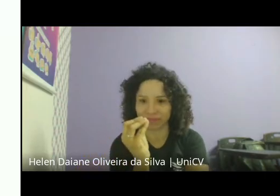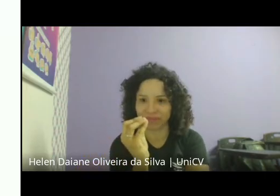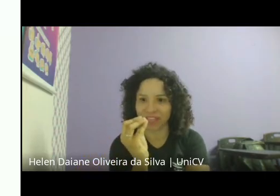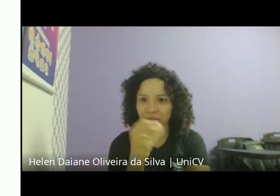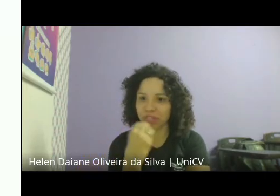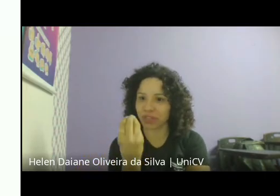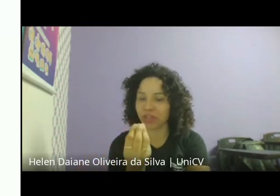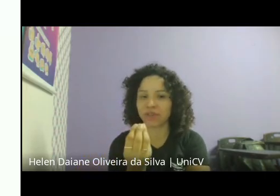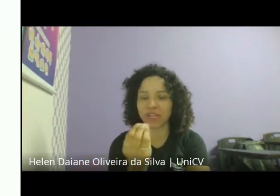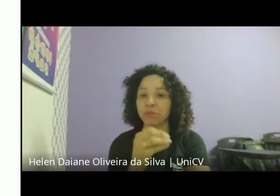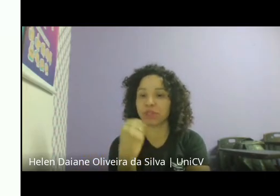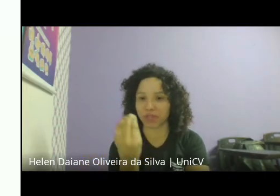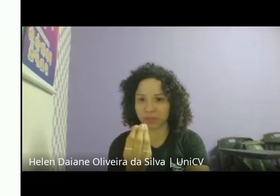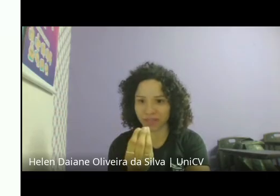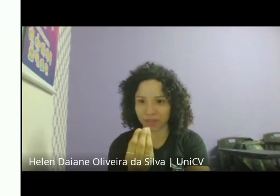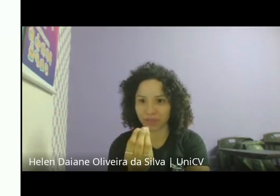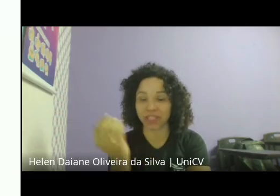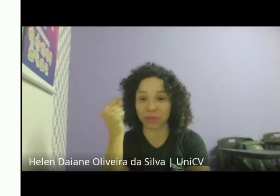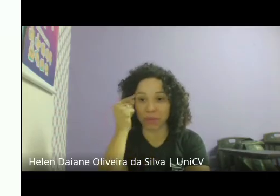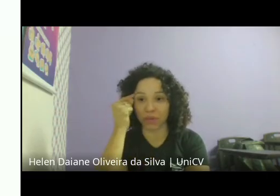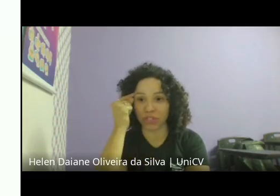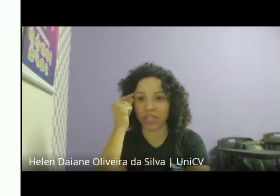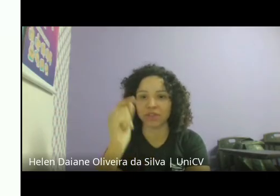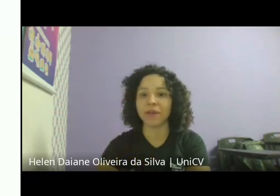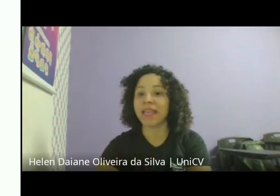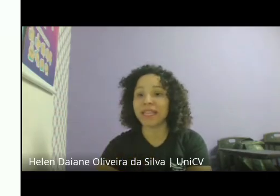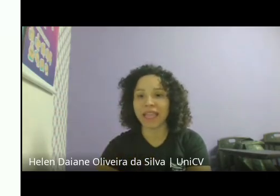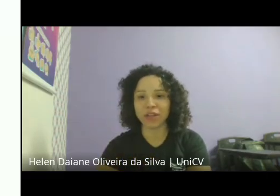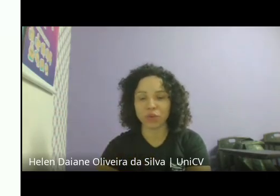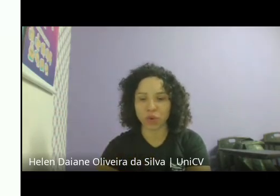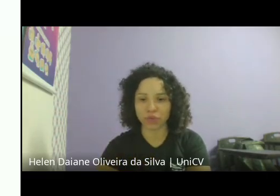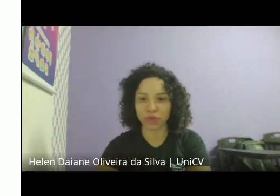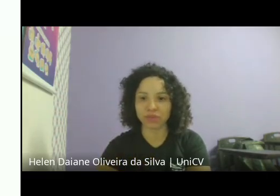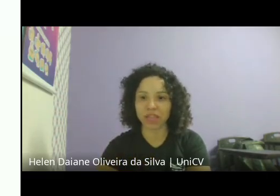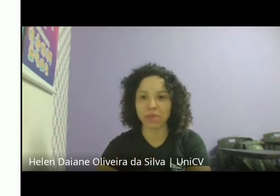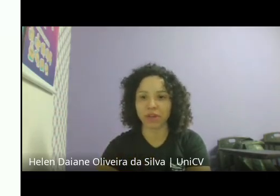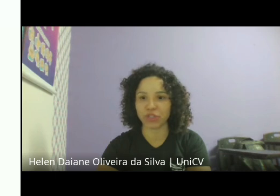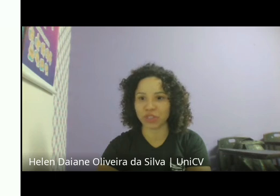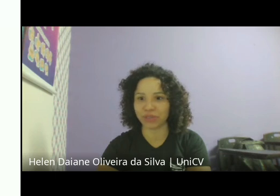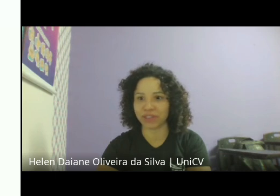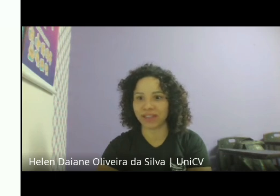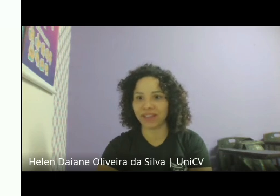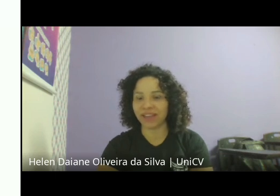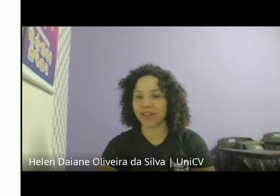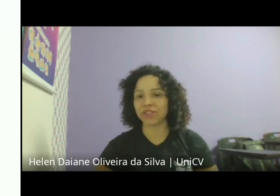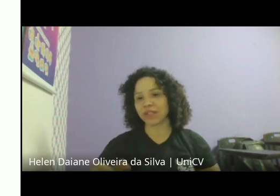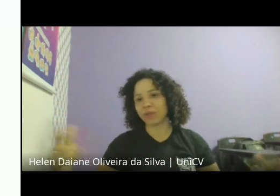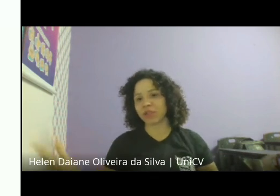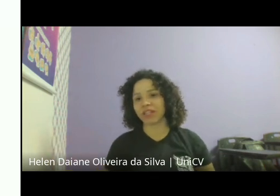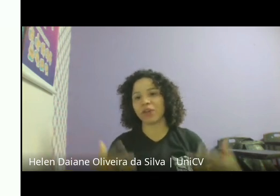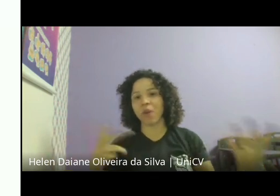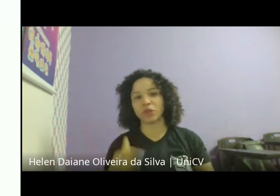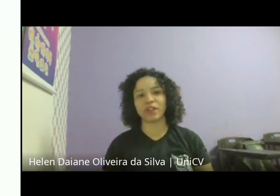som. Por isso que nós falamos, por isso que nós imitamos. Nós temos memória auditiva. Quem nunca ouviu não tem memória auditiva. Então, às vezes,